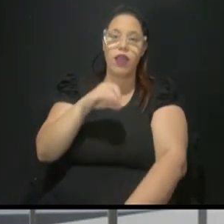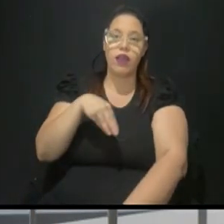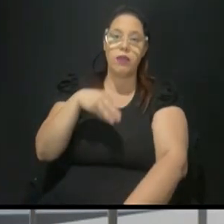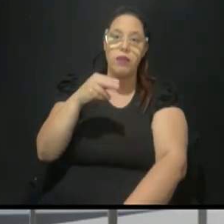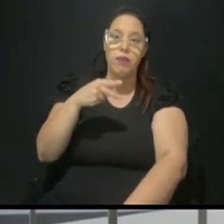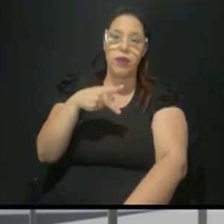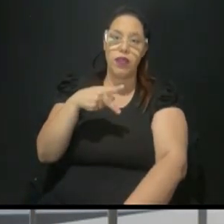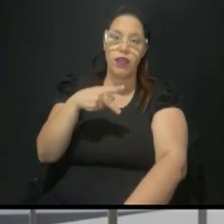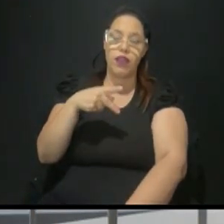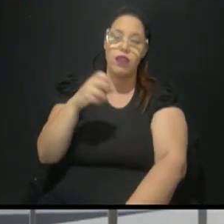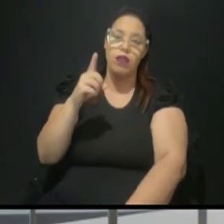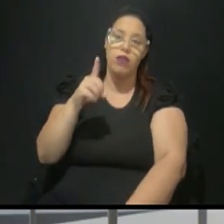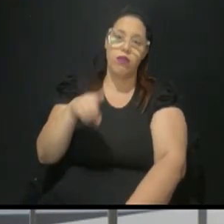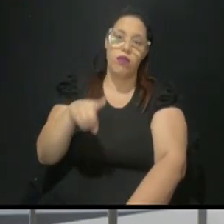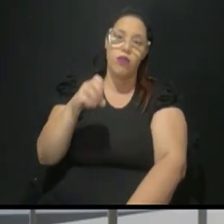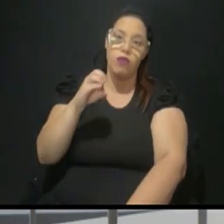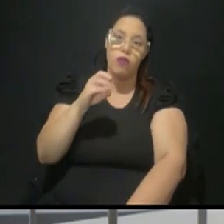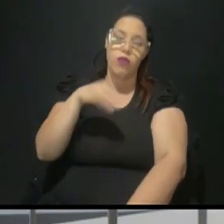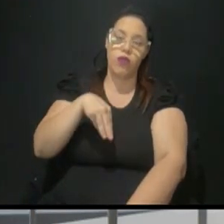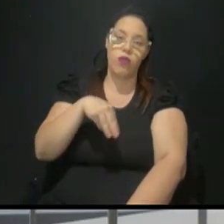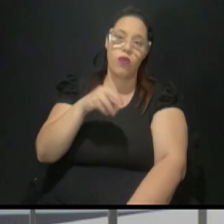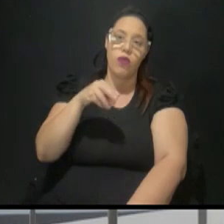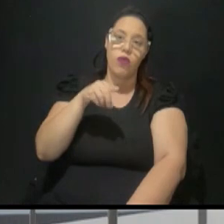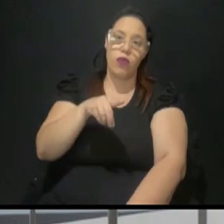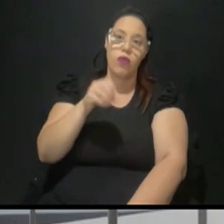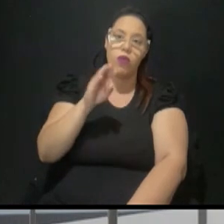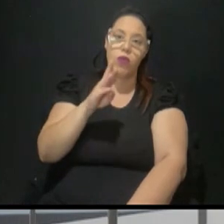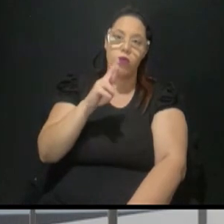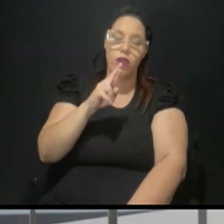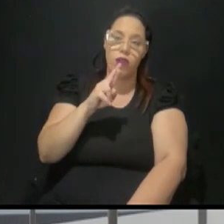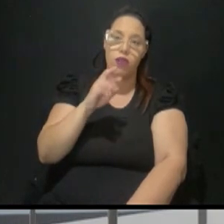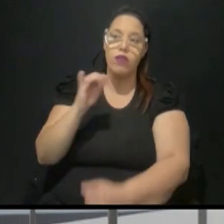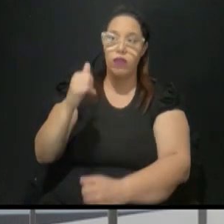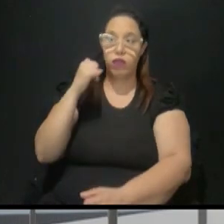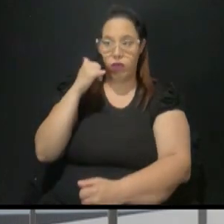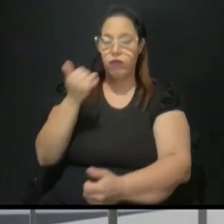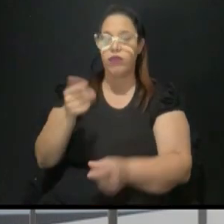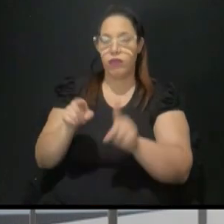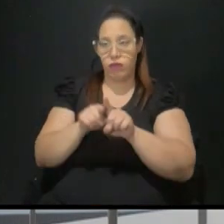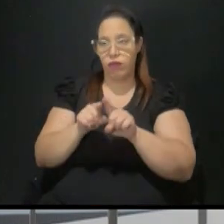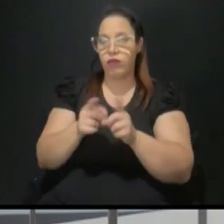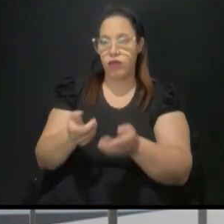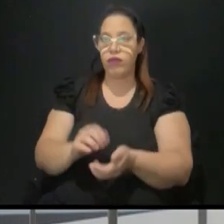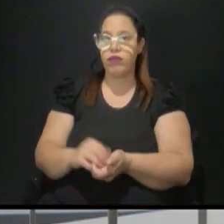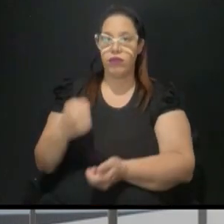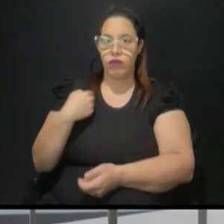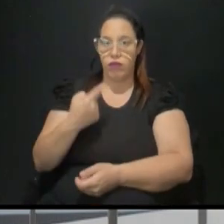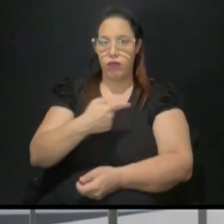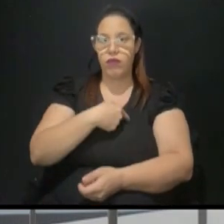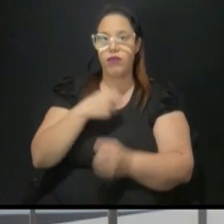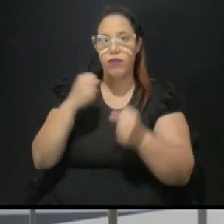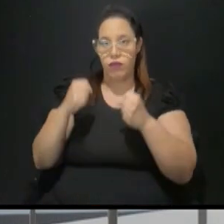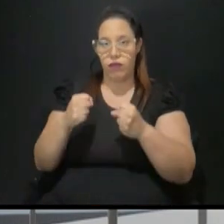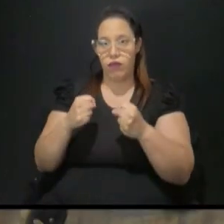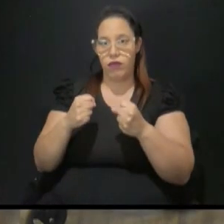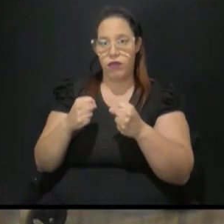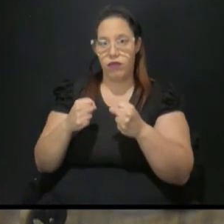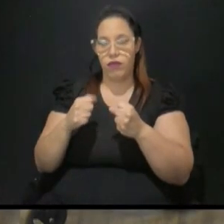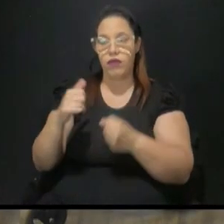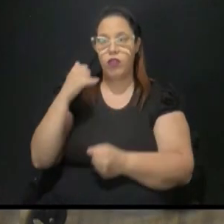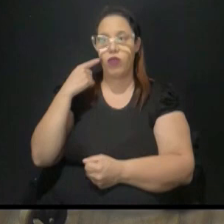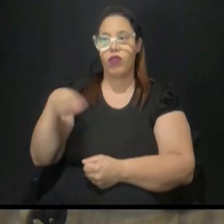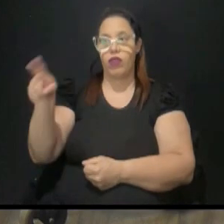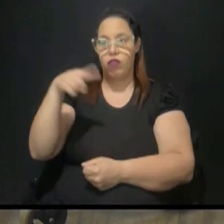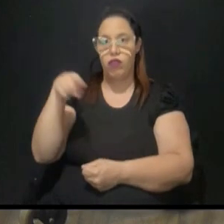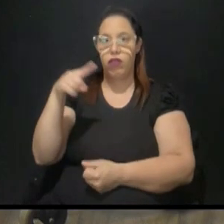www.adeacamp.com.br, tem os telefones, a forma de você entrar em contato com a gente, para que a gente possa também entrar em contato com você. Tá certo.